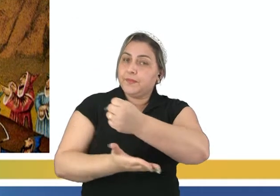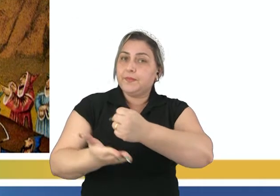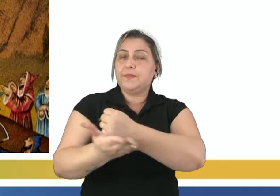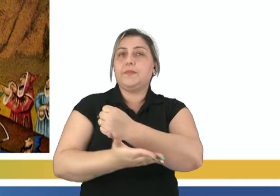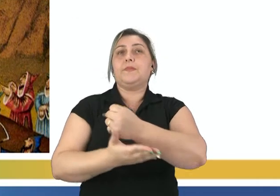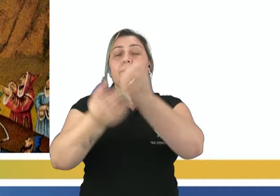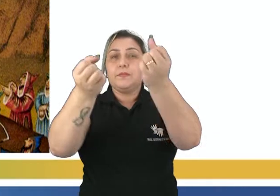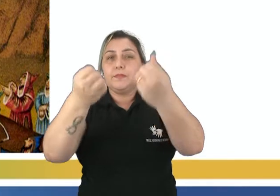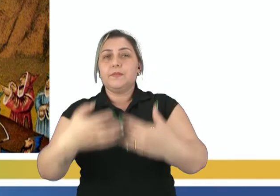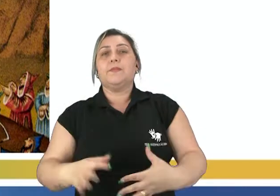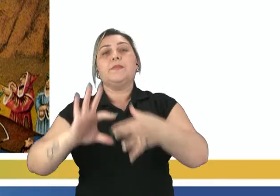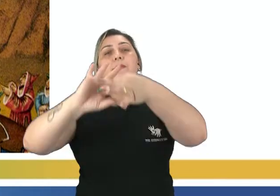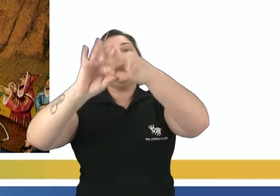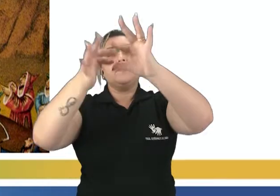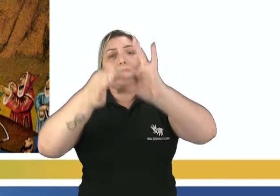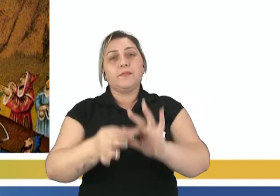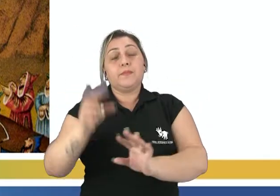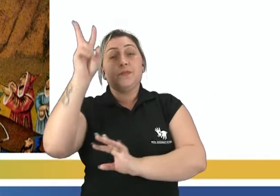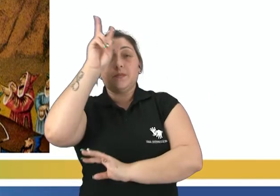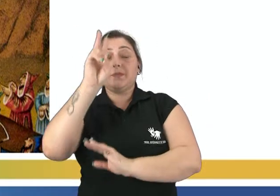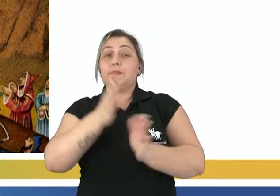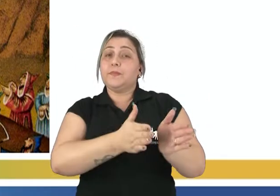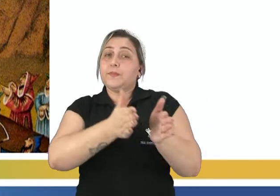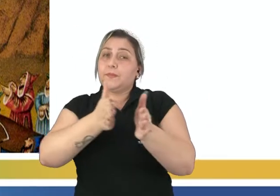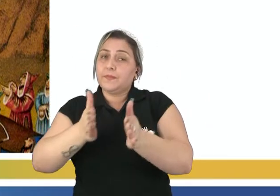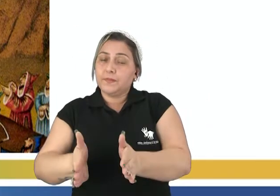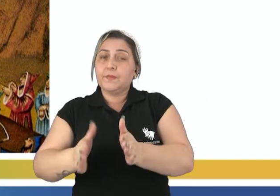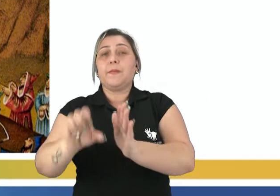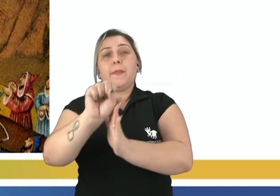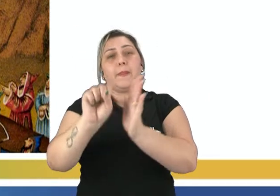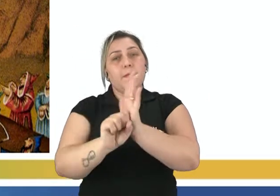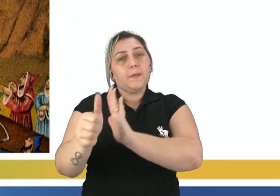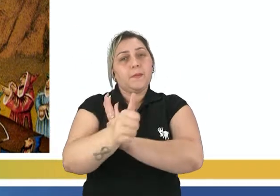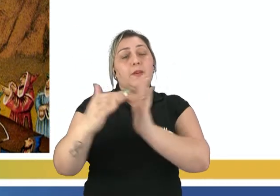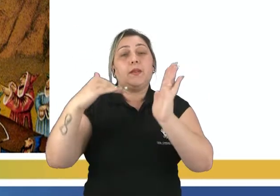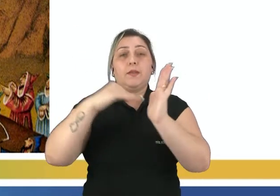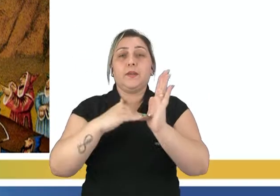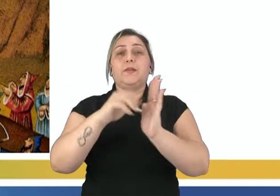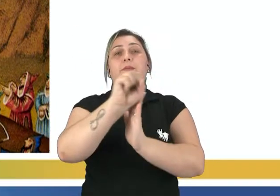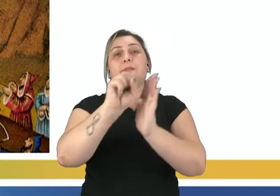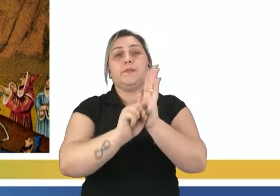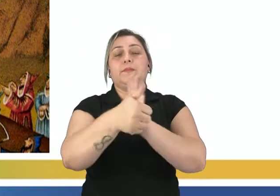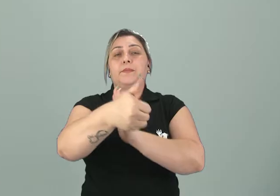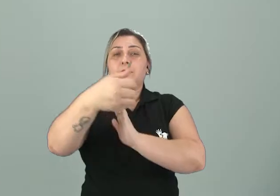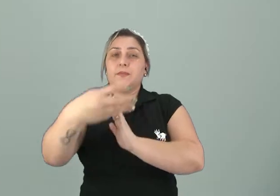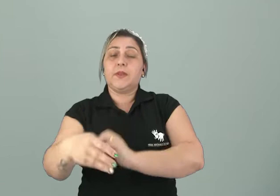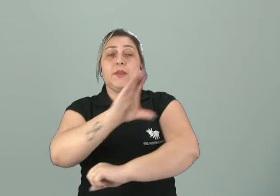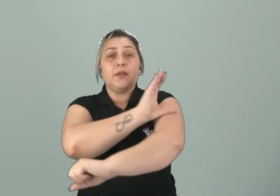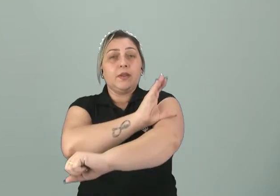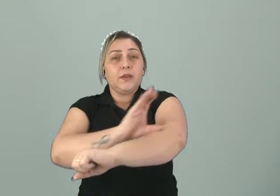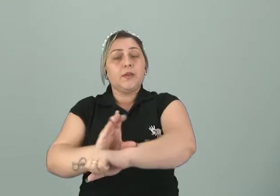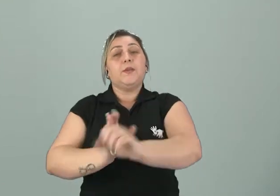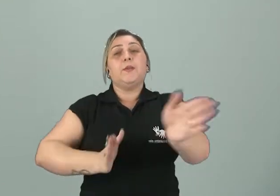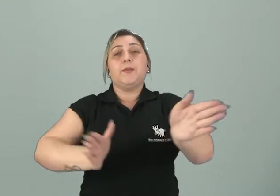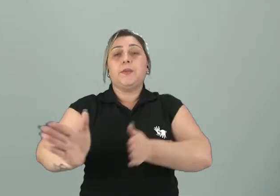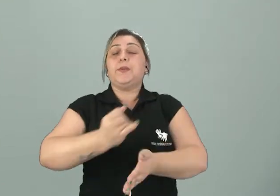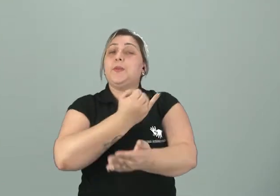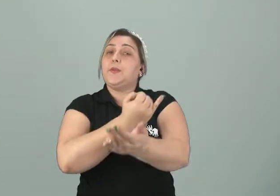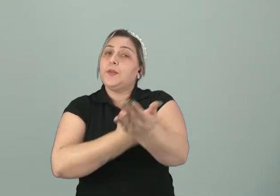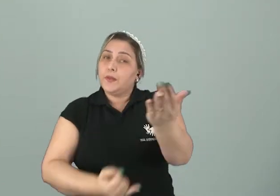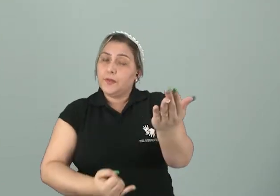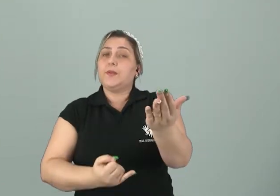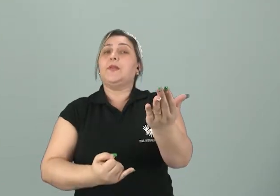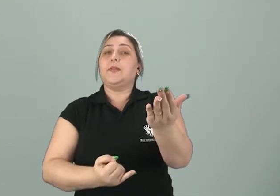que baseado em toda essa conjuntura desse contexto histórico, é nesse período do século XI até o